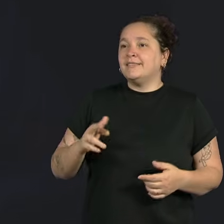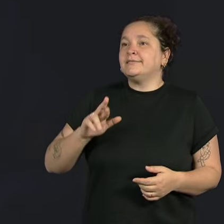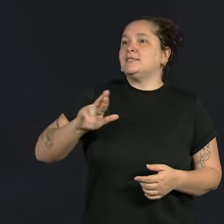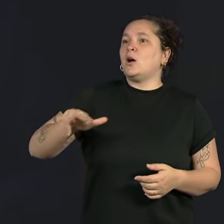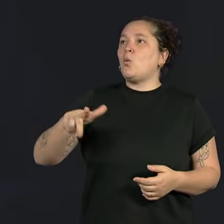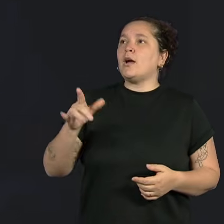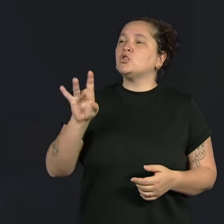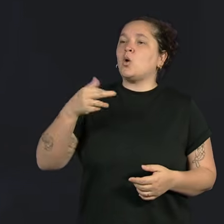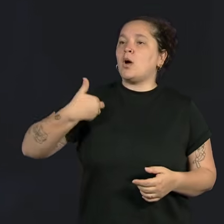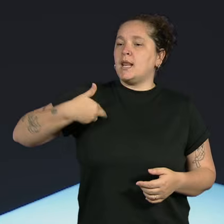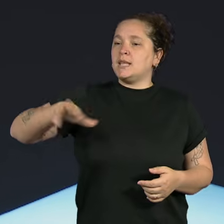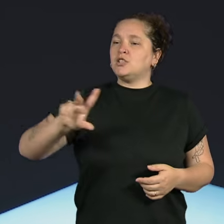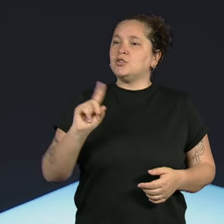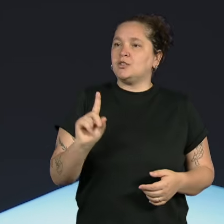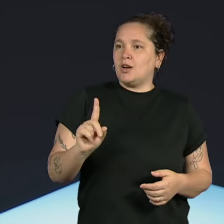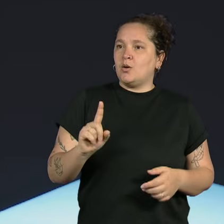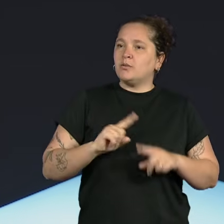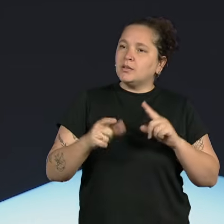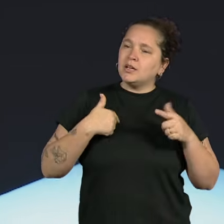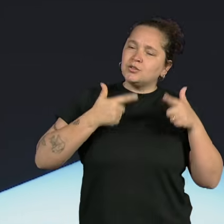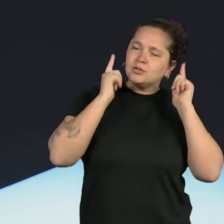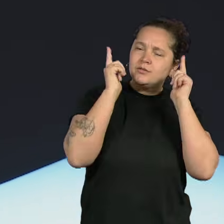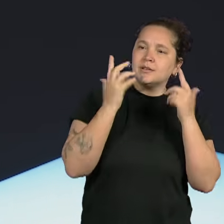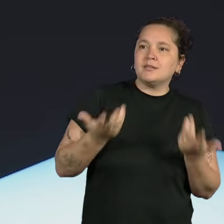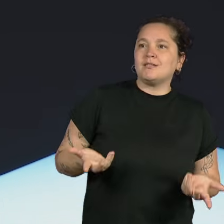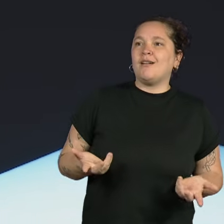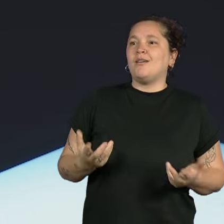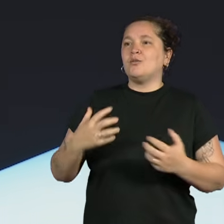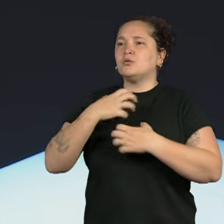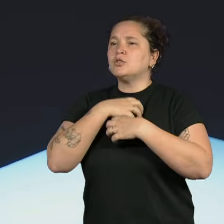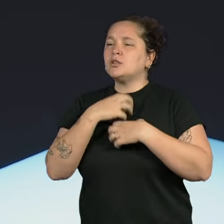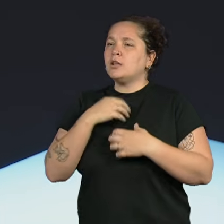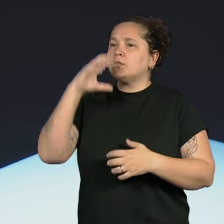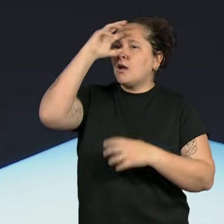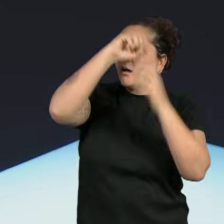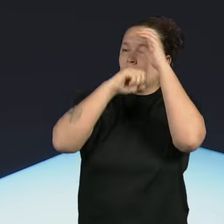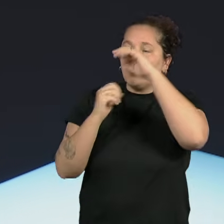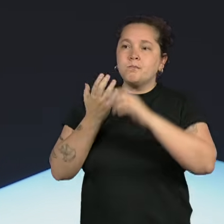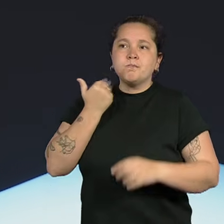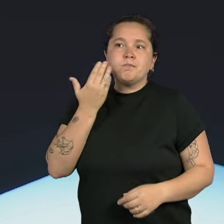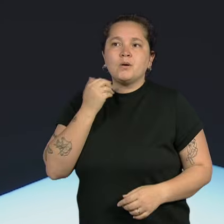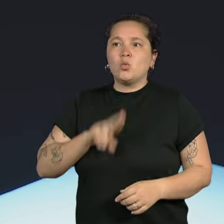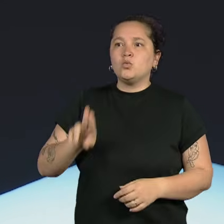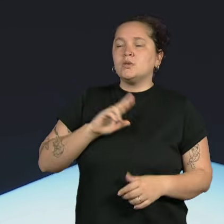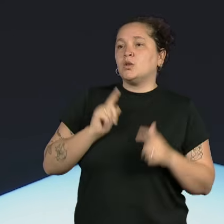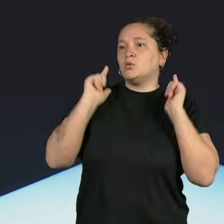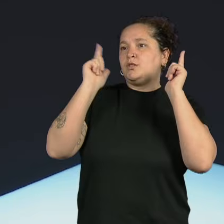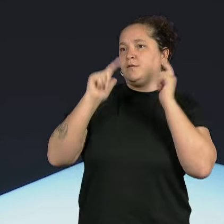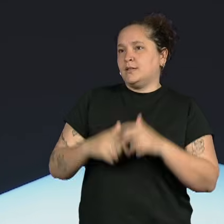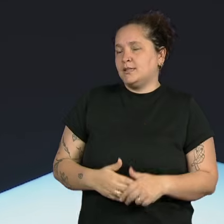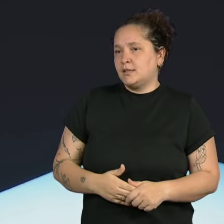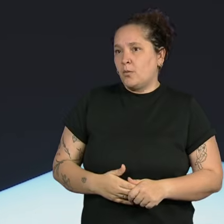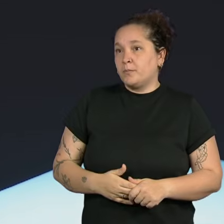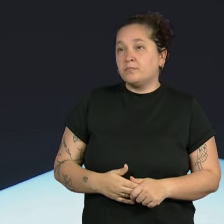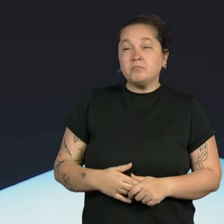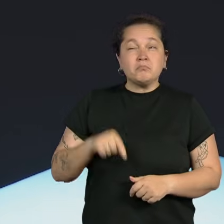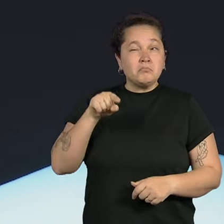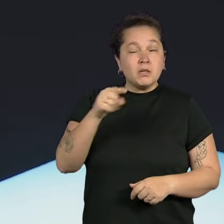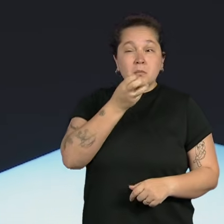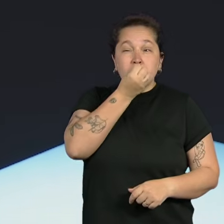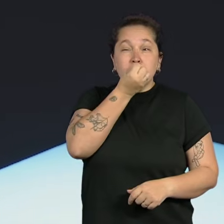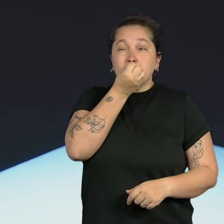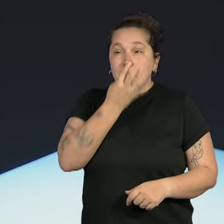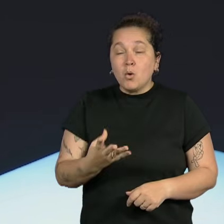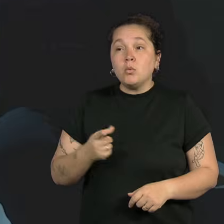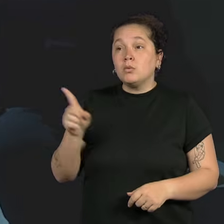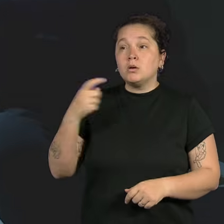da religião, é o jogo da diversão, é o jogo onde se aprende se divertindo, né? E isso é muito bom. Em São